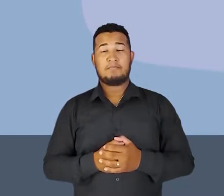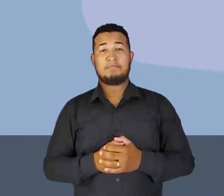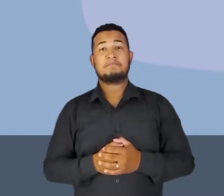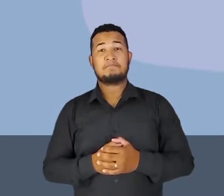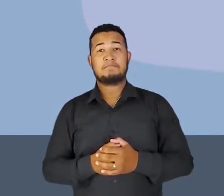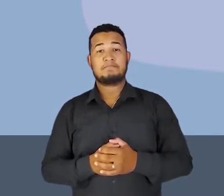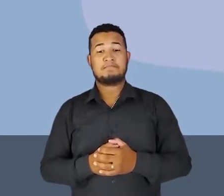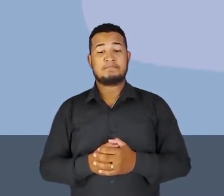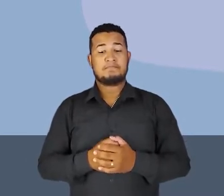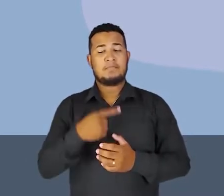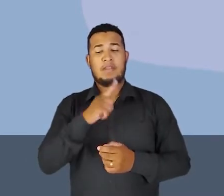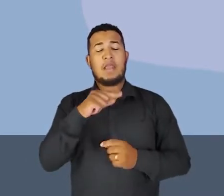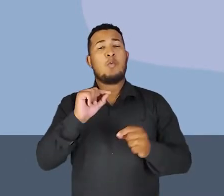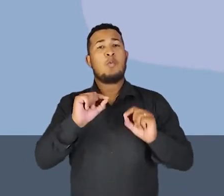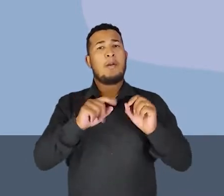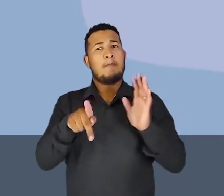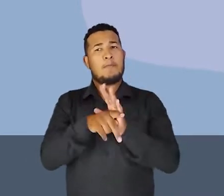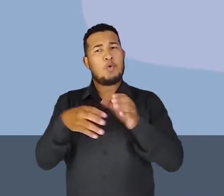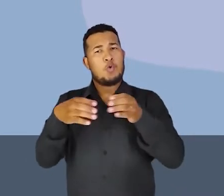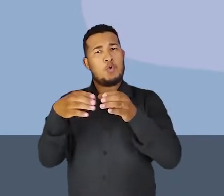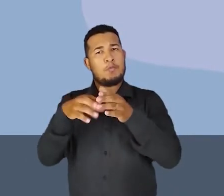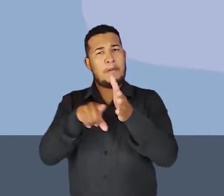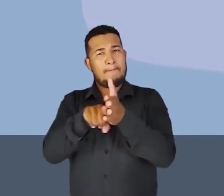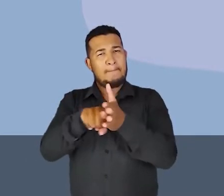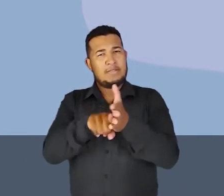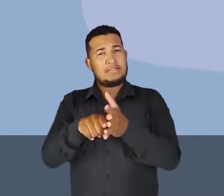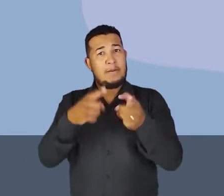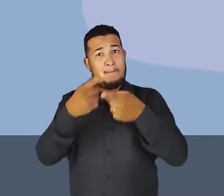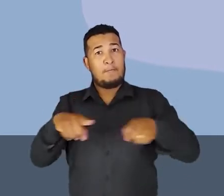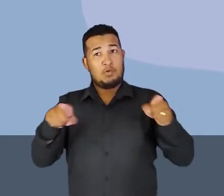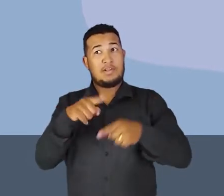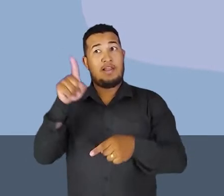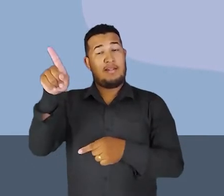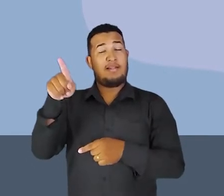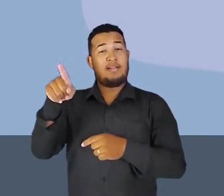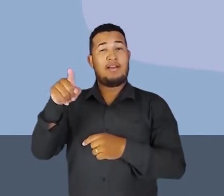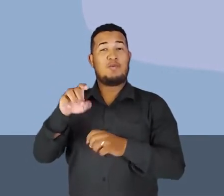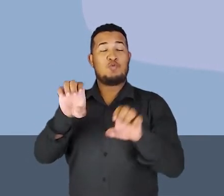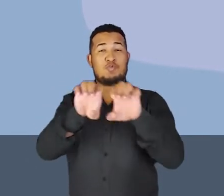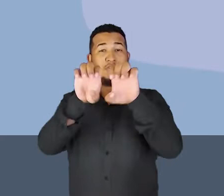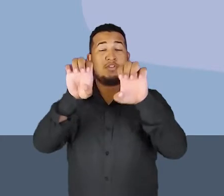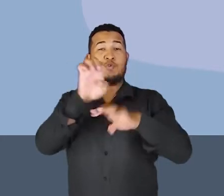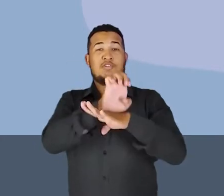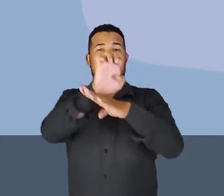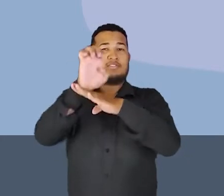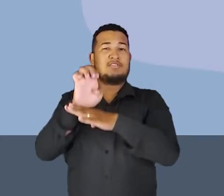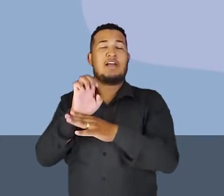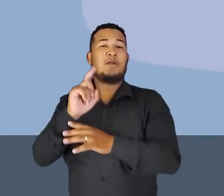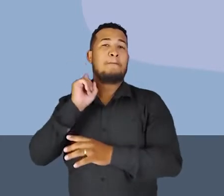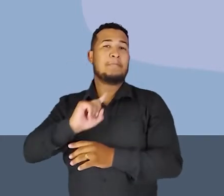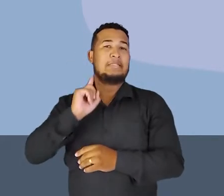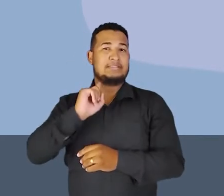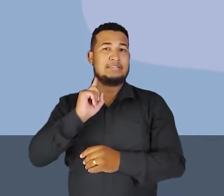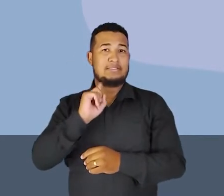de um grupo de pesquisa musical, um grupo mineiro, liderado pelo